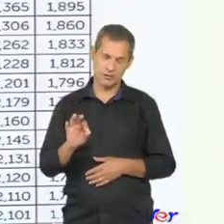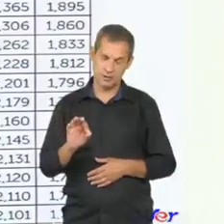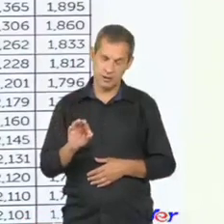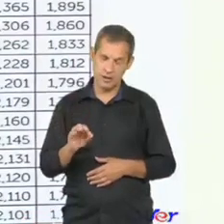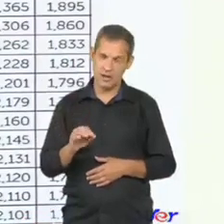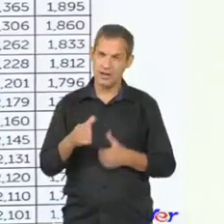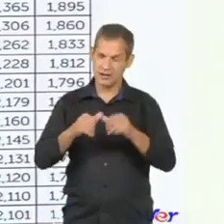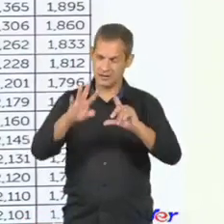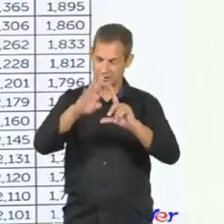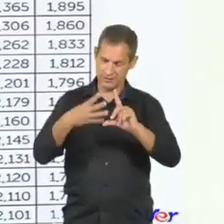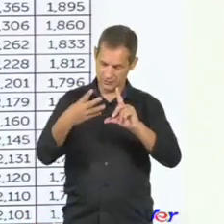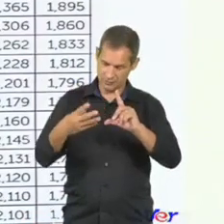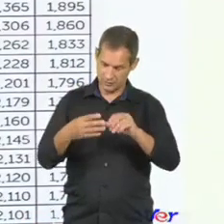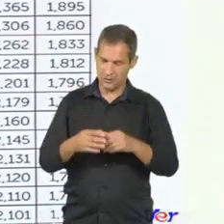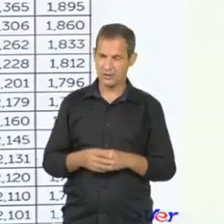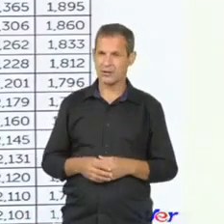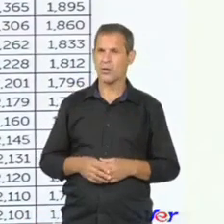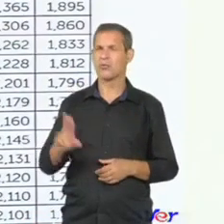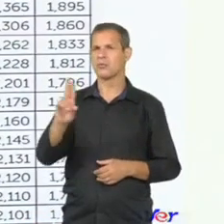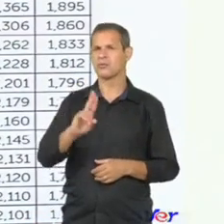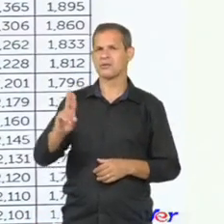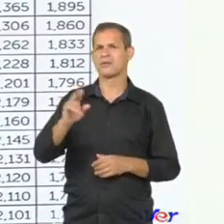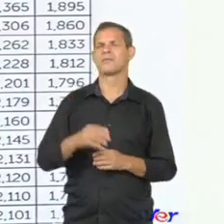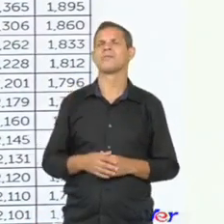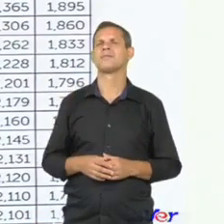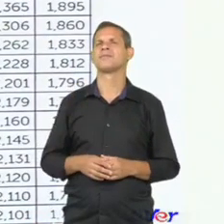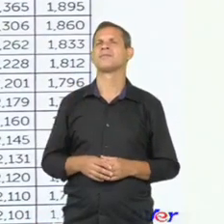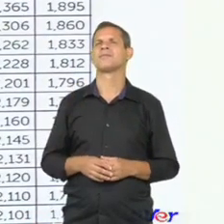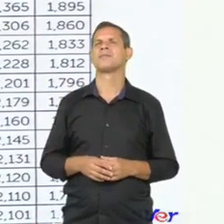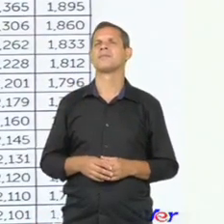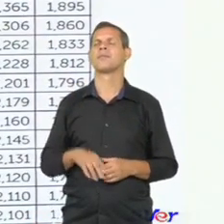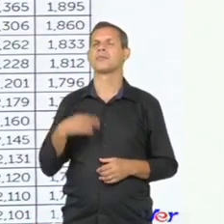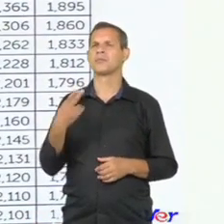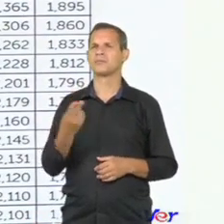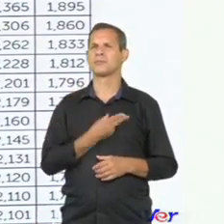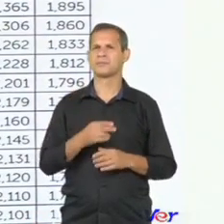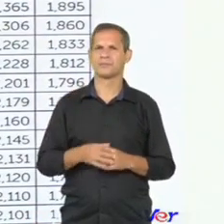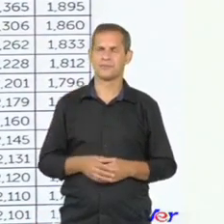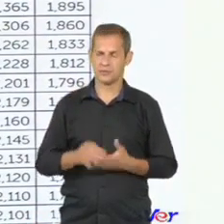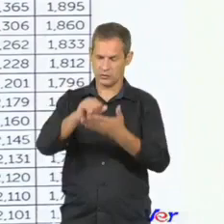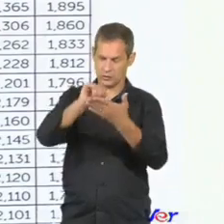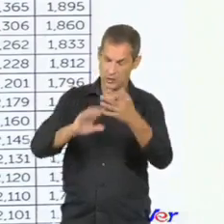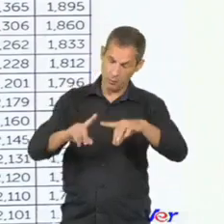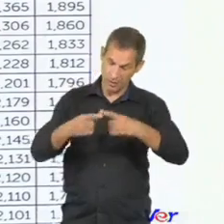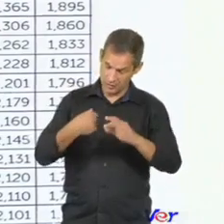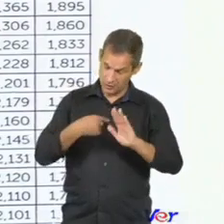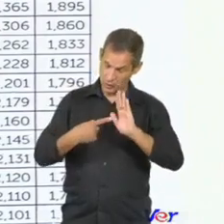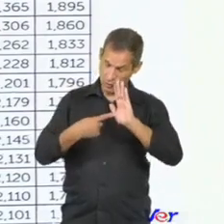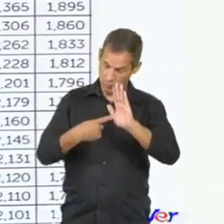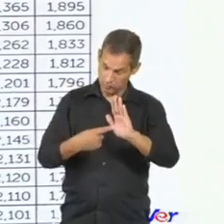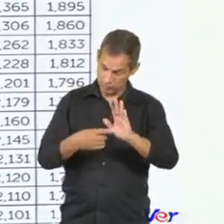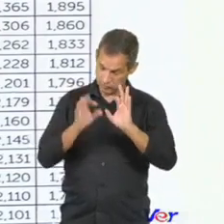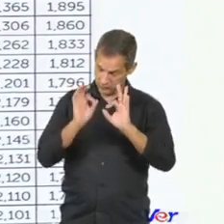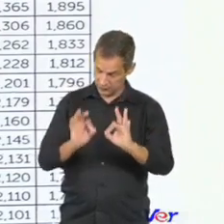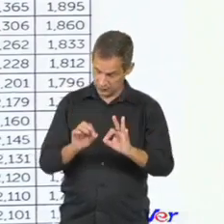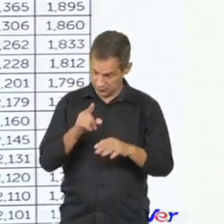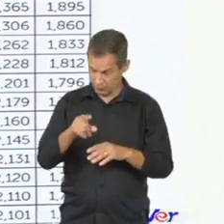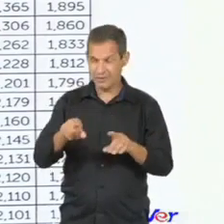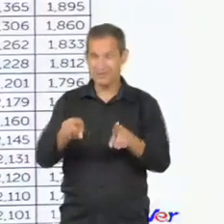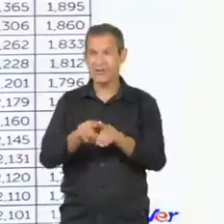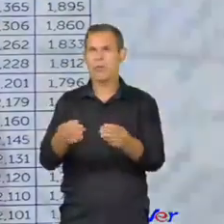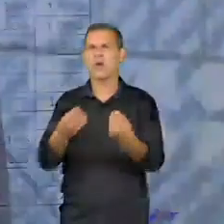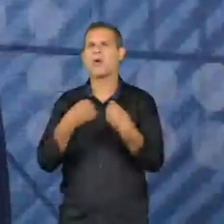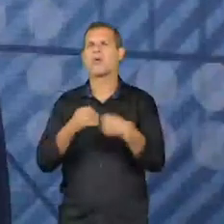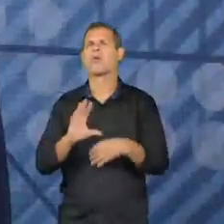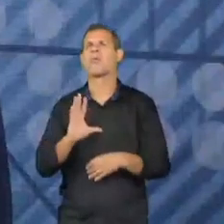essa tabela aqui vai ser a tabela utilizada para o nosso exercício, mas eu vou mostrar passo a passo para vocês também como